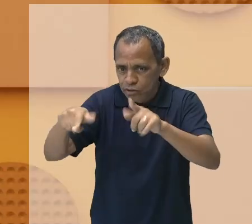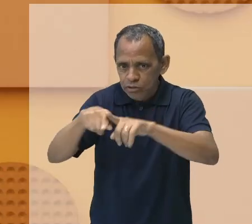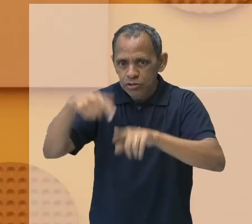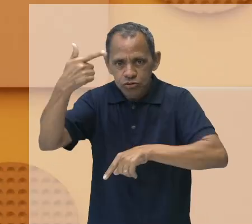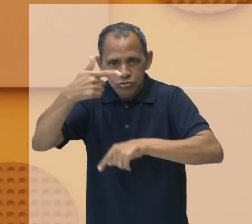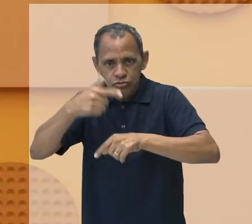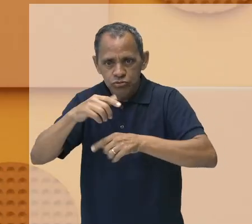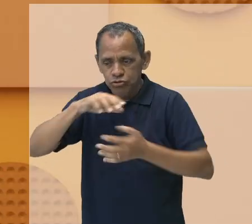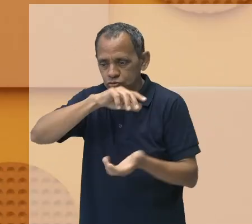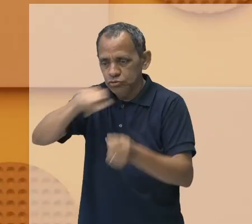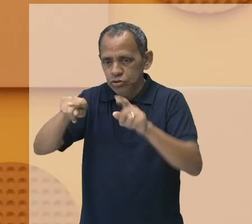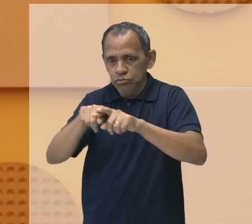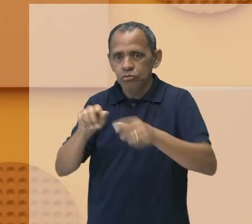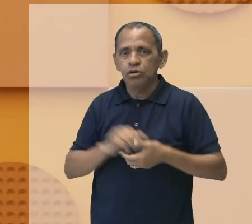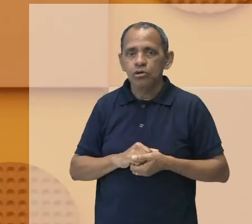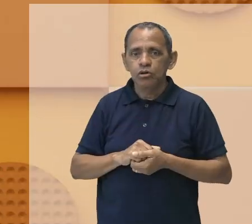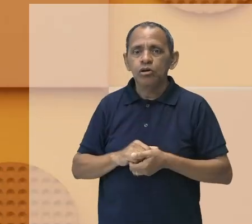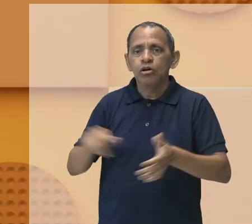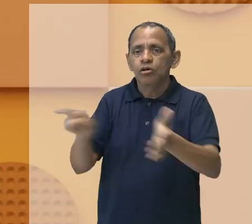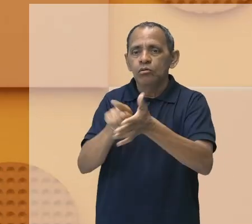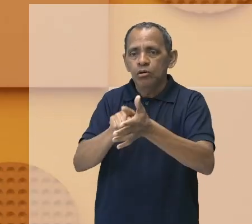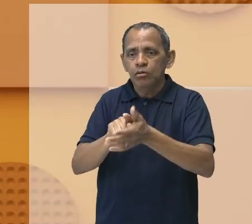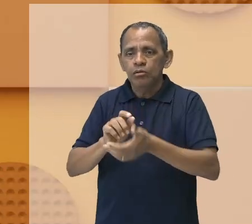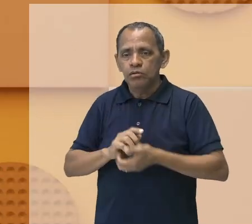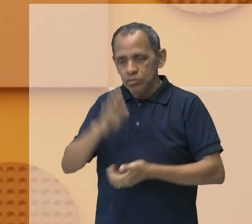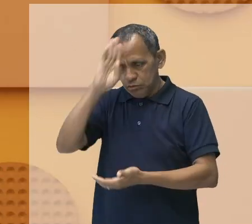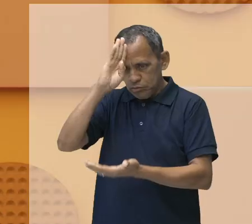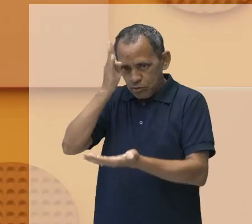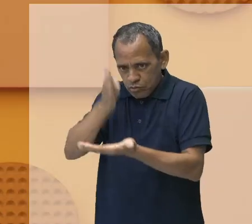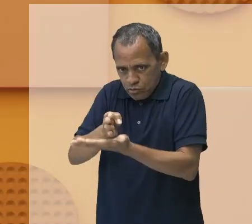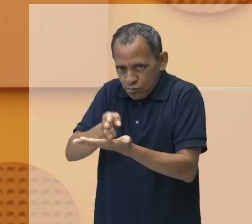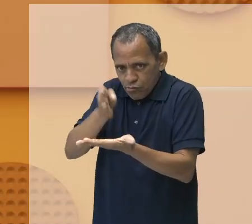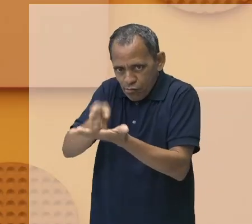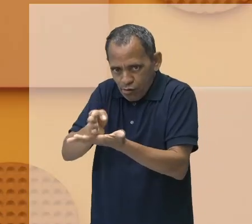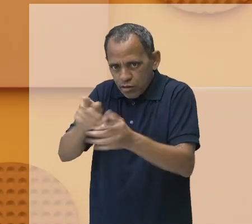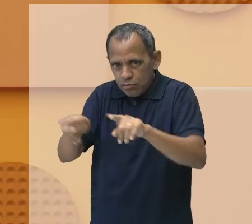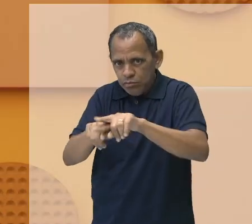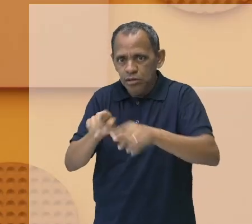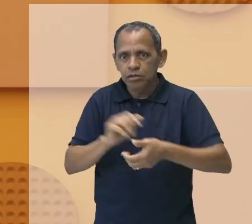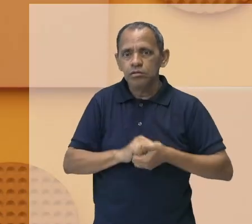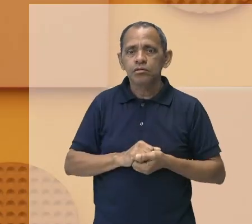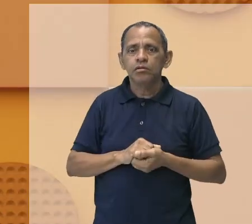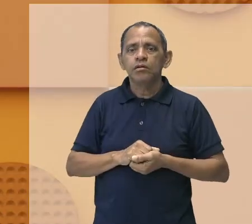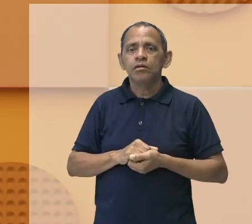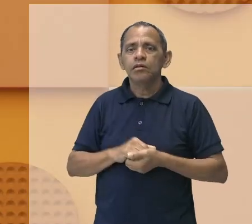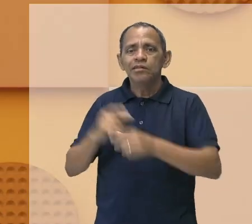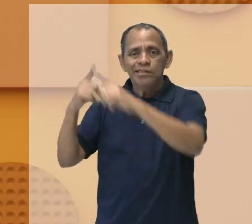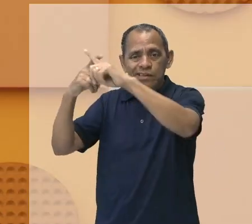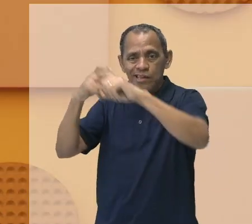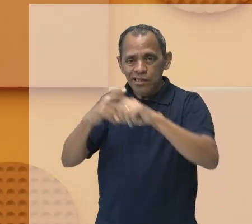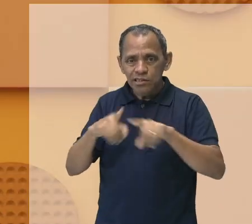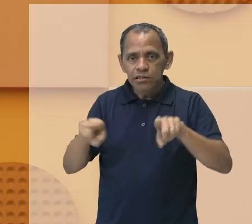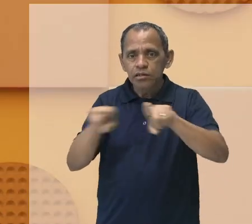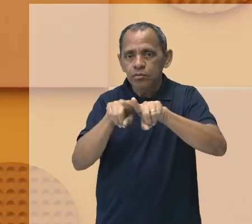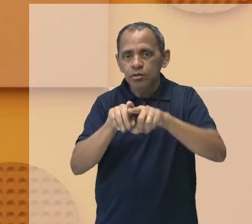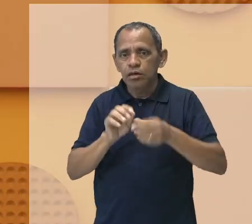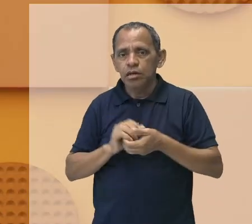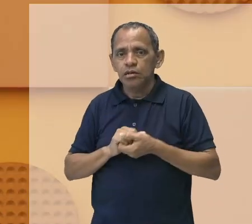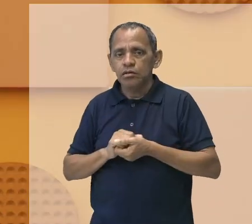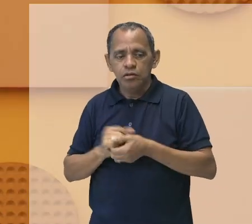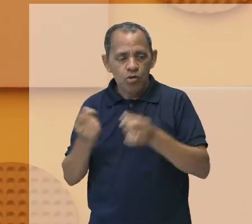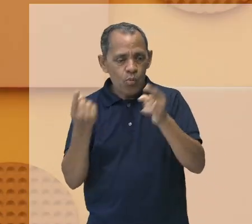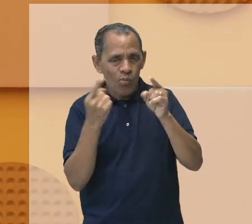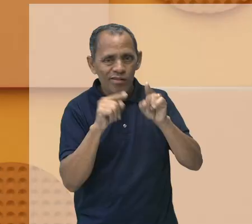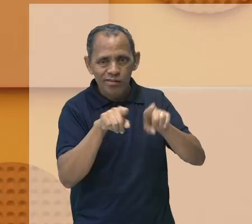governo tinha semelhanças com o governo nazifascista. Então, essa contradição fez com que a oposição ao